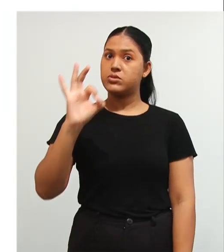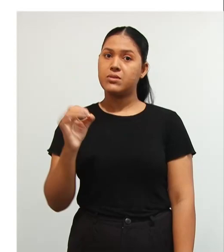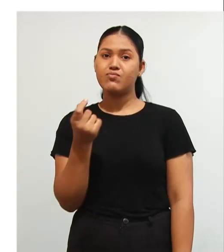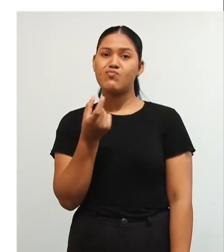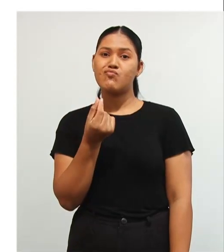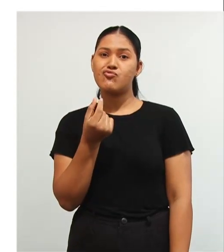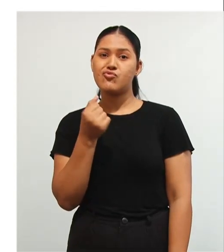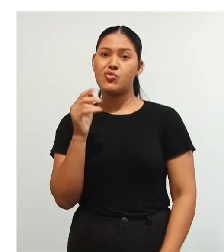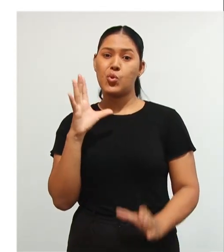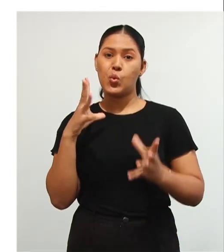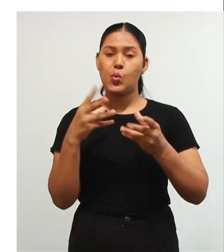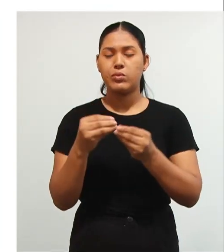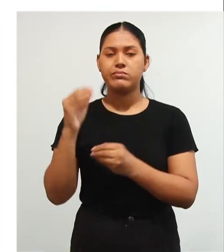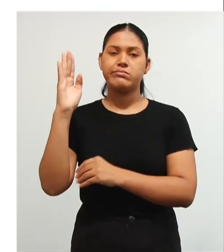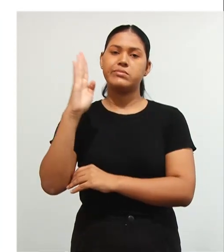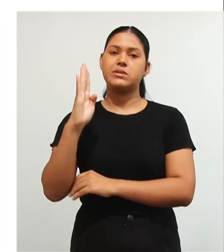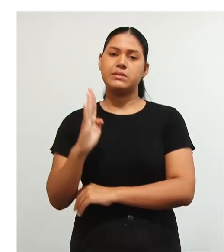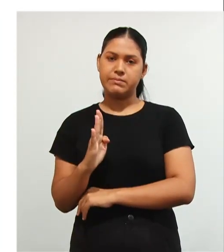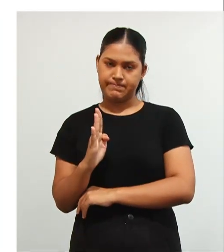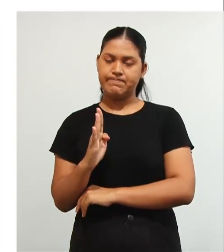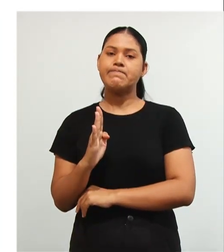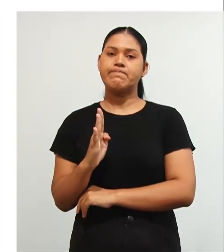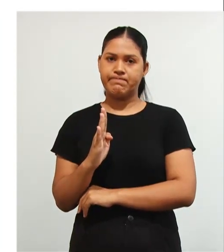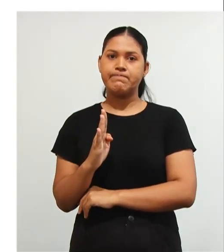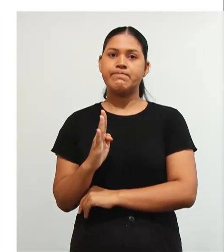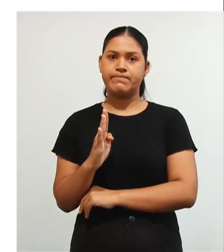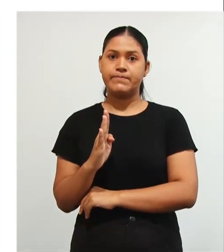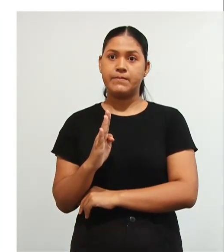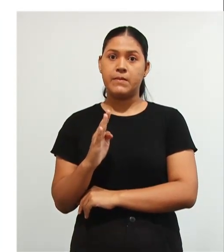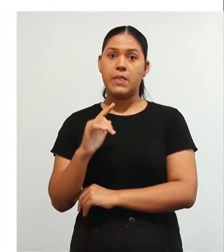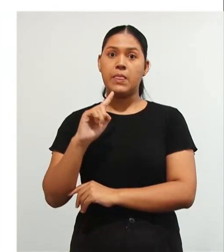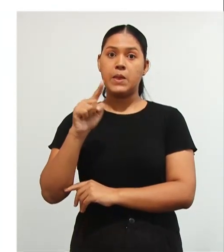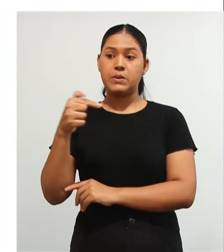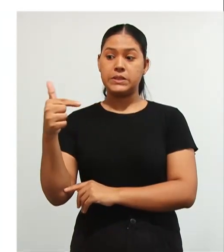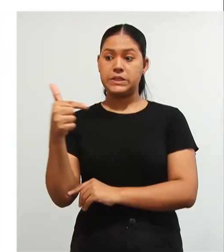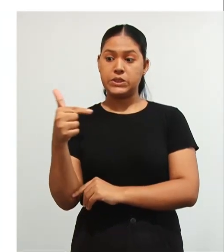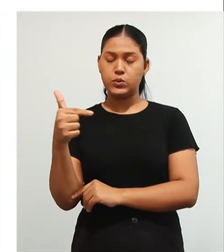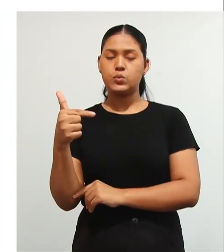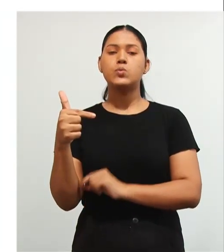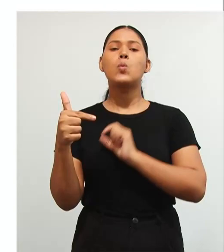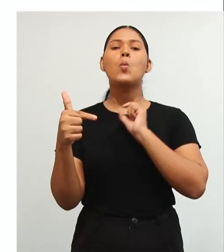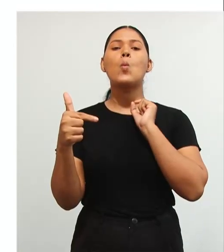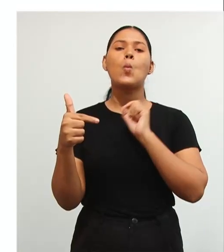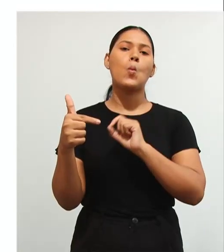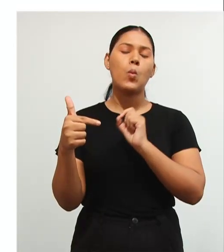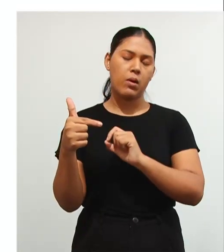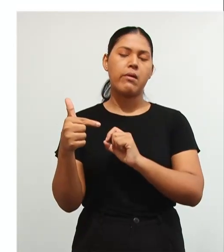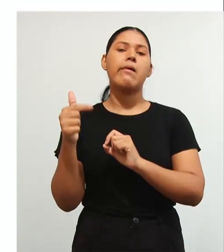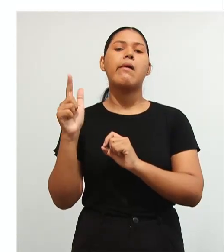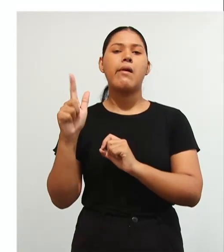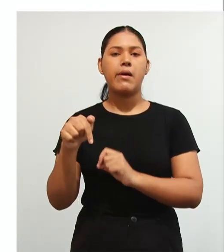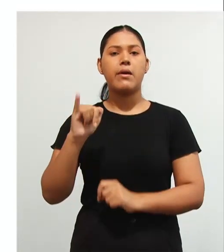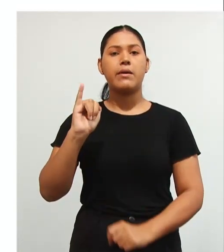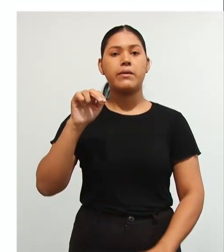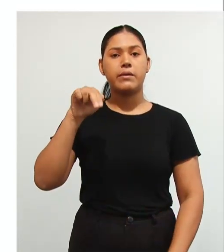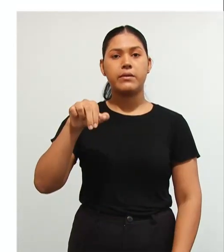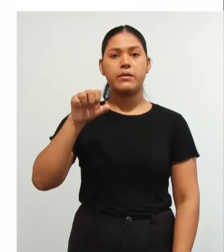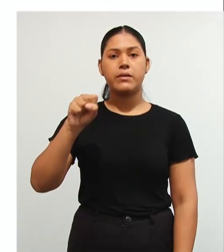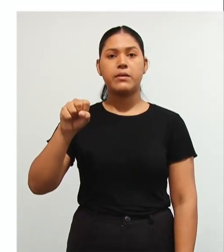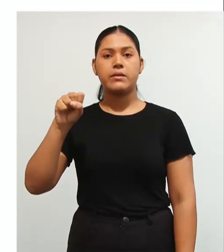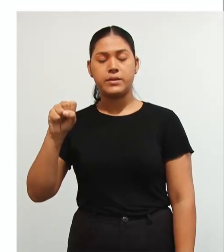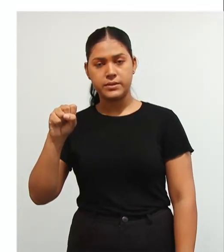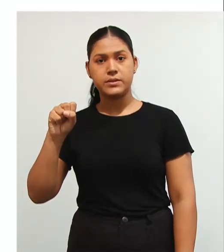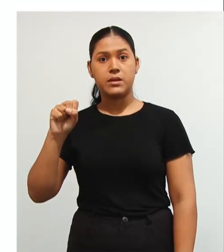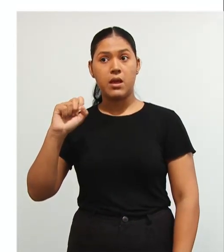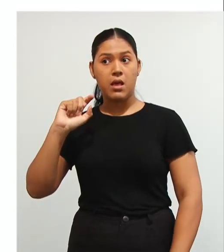Brasil. Depois da dívida pública, o segundo maior gasto do Brasil é com Previdência. Não é à toa que desde que Fernando Henrique Cardoso assumiu,